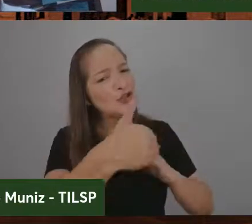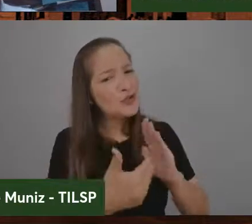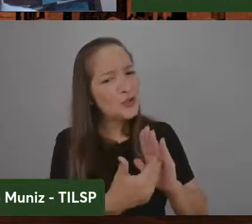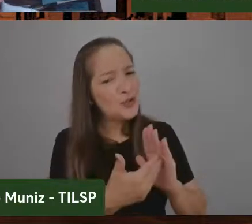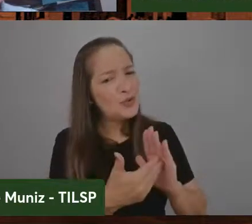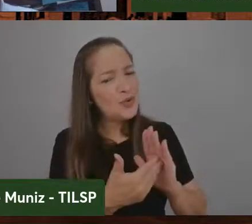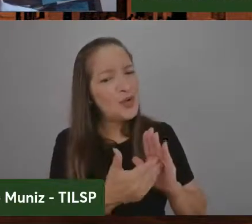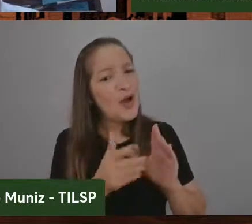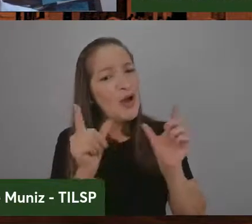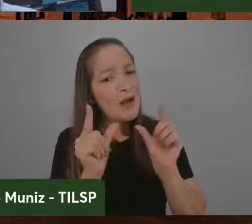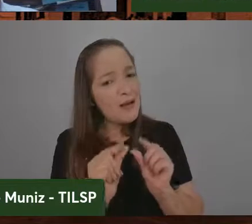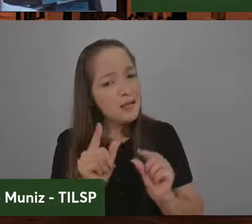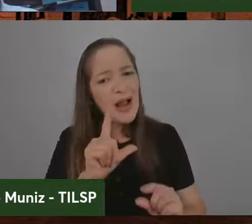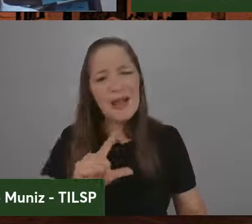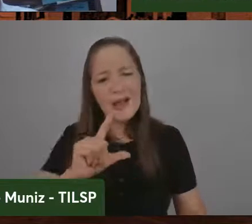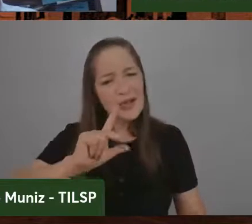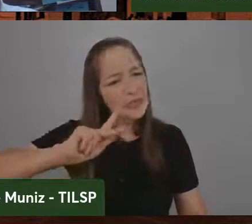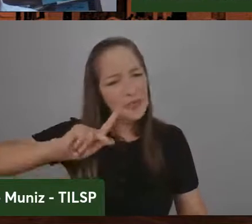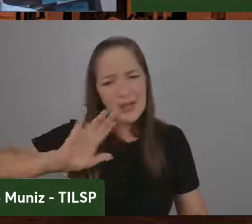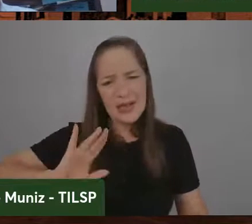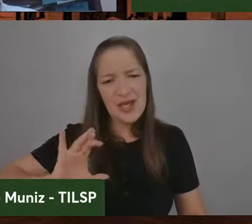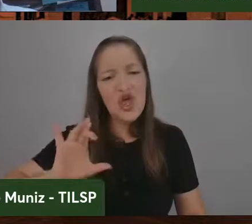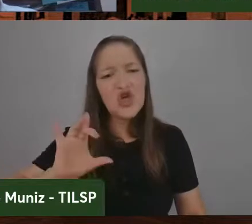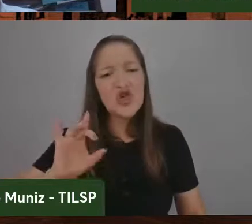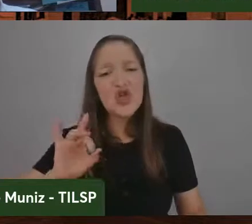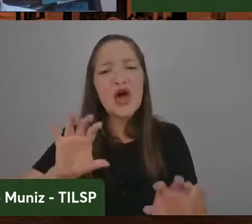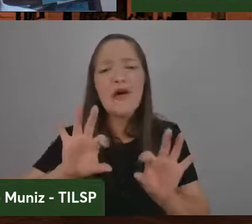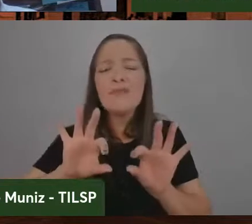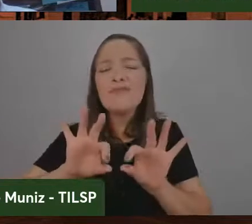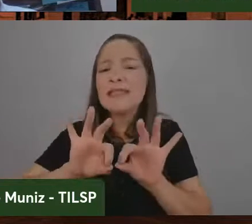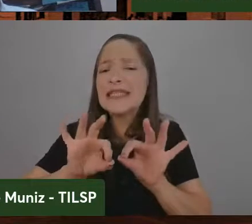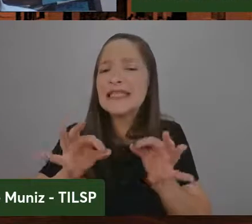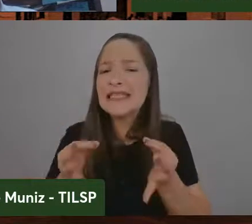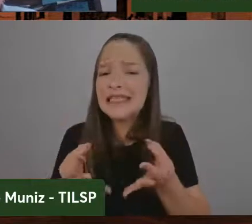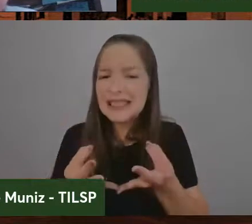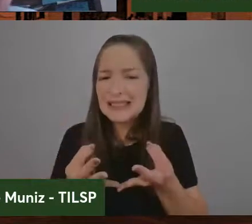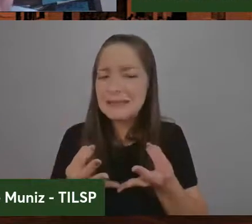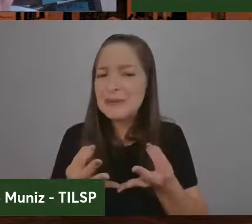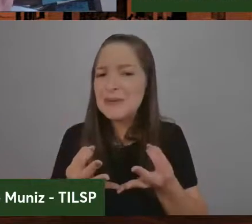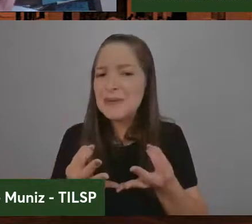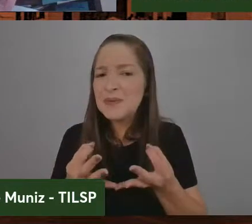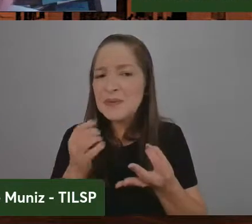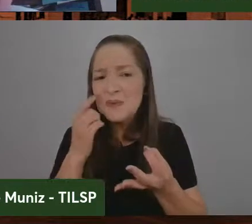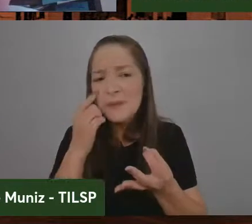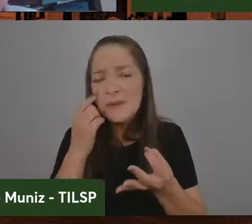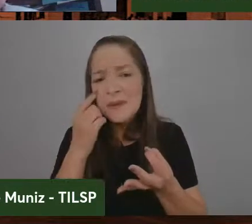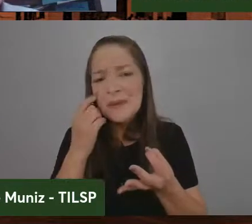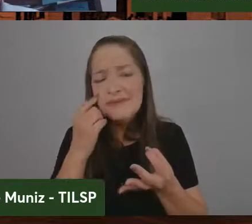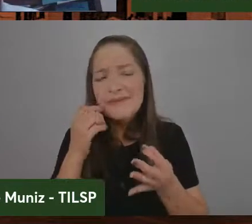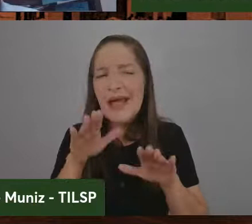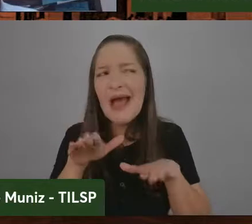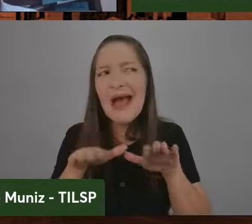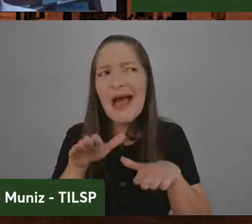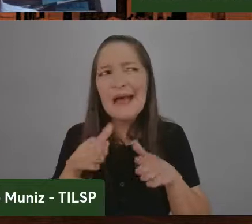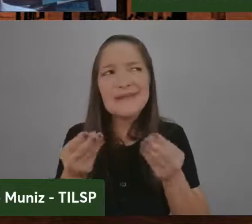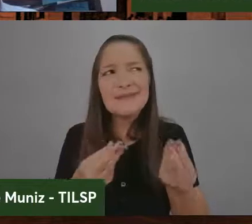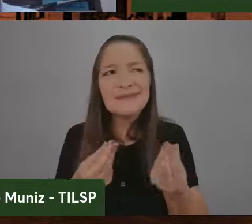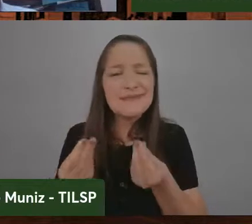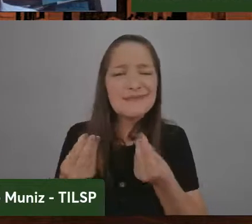ainda. Resumo é uma simplificação, vamos dizer, muito, às vezes, muito tosca,